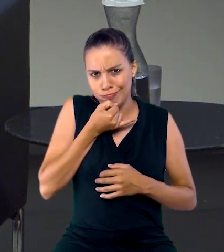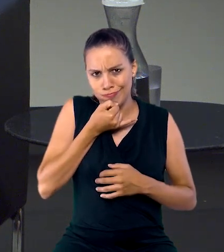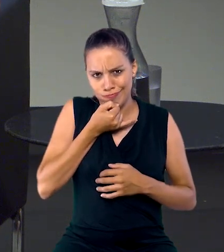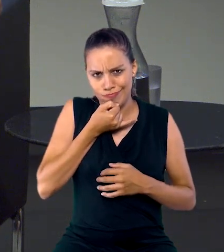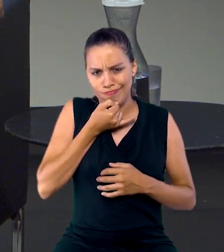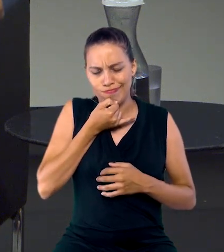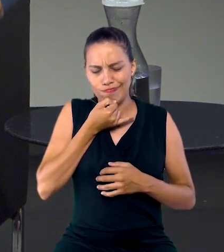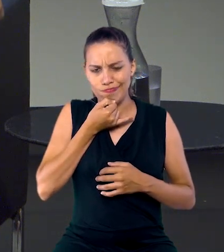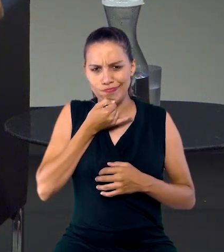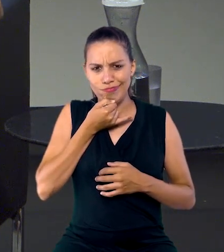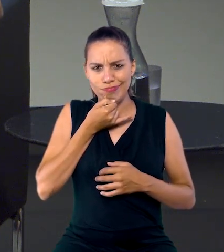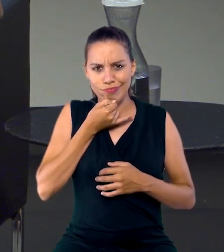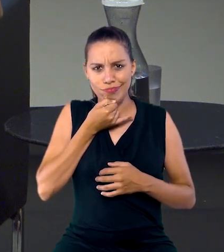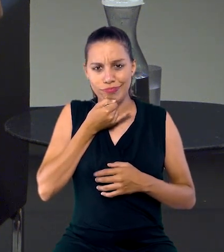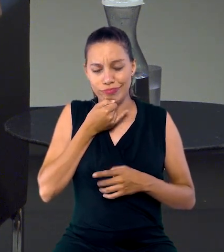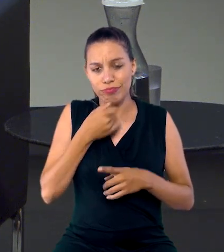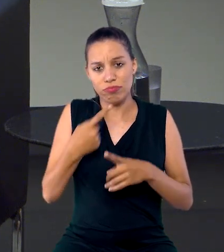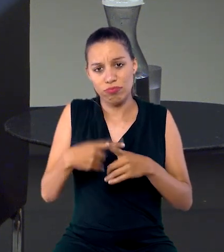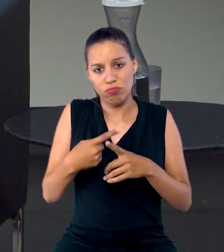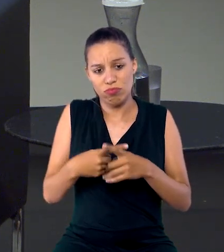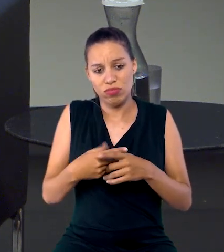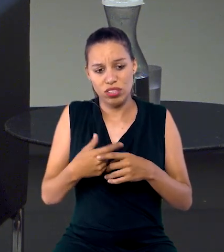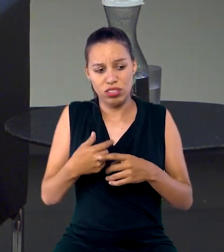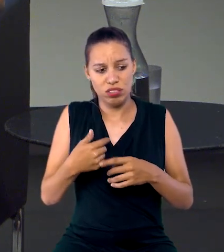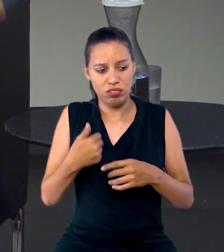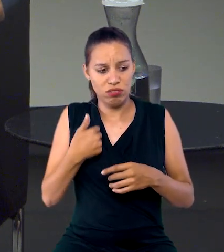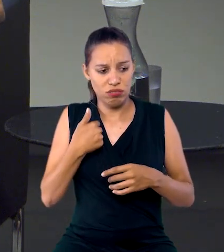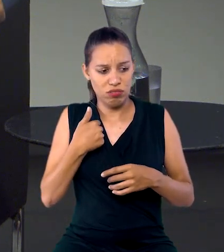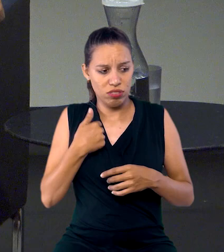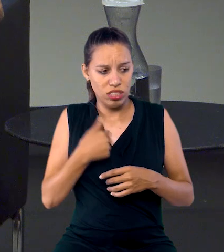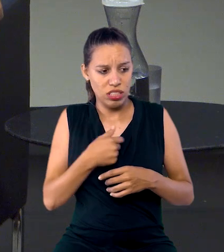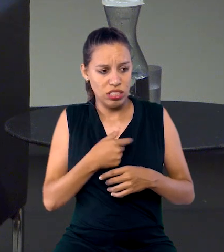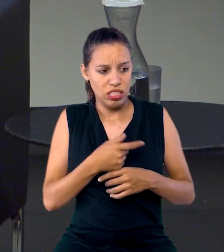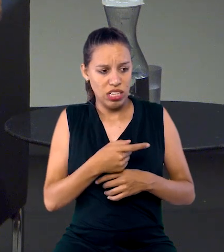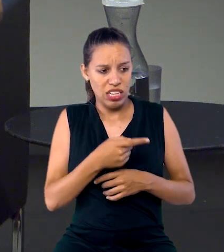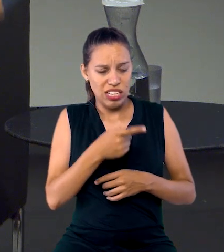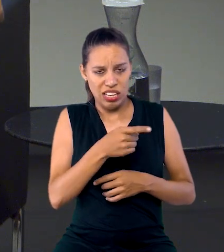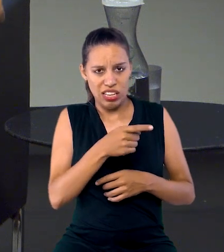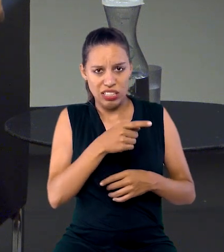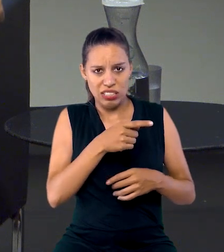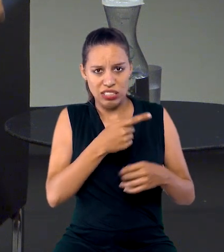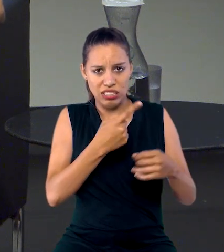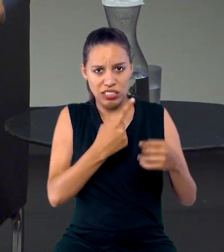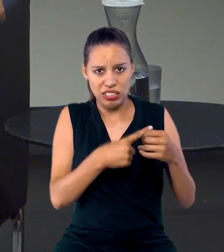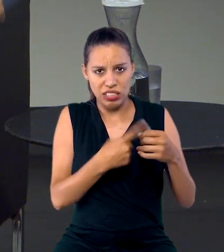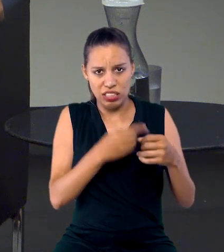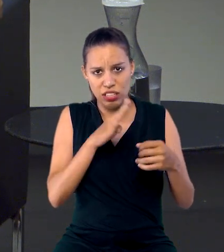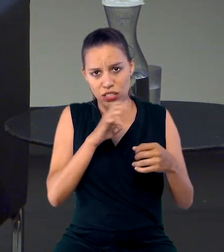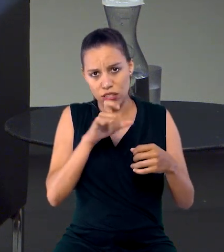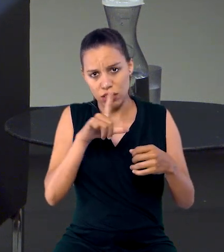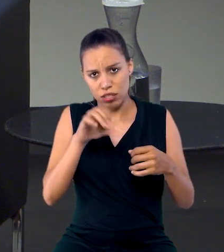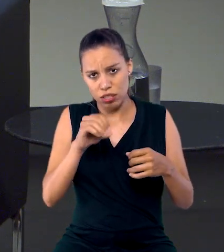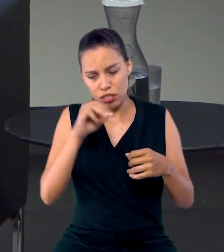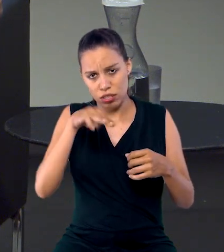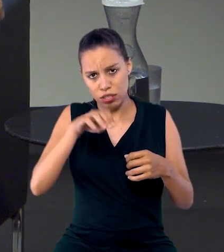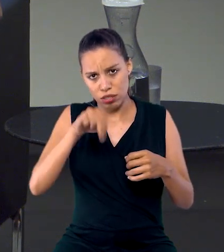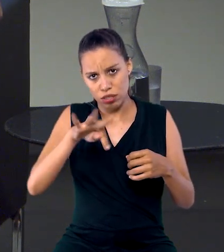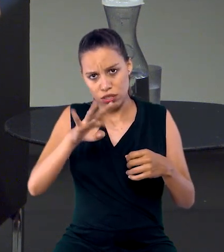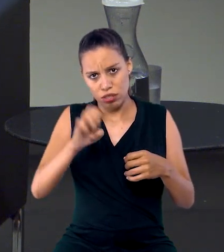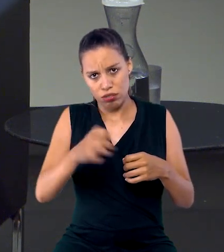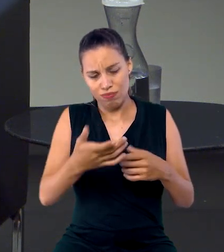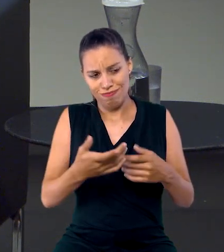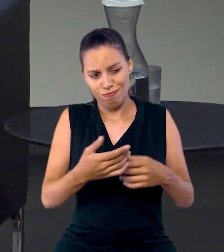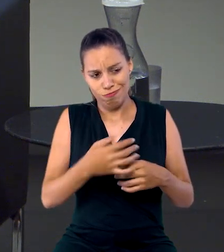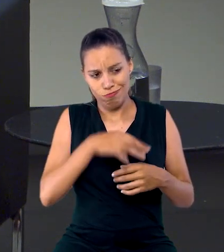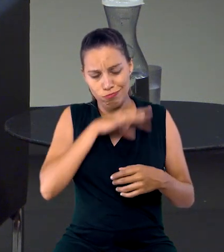Porque é isso, né? É isso, o belo monstro, que é Belo Monte, por exemplo. E eu sou